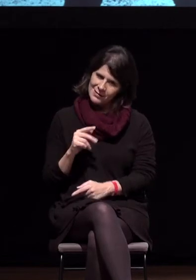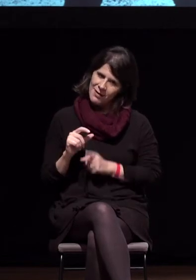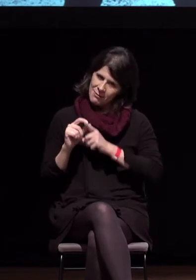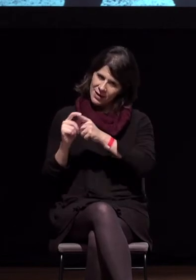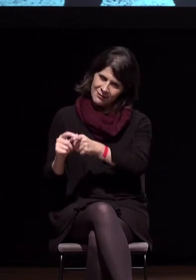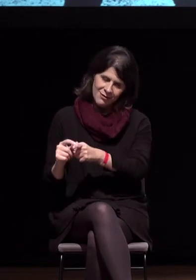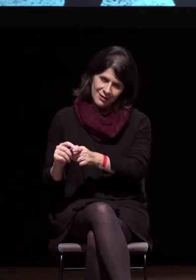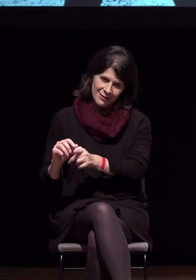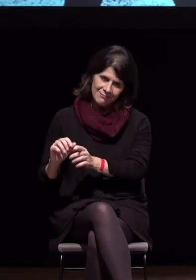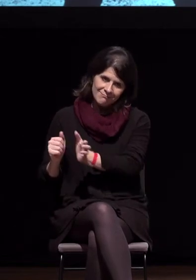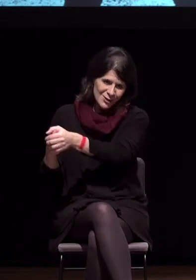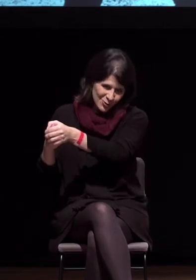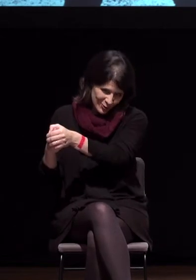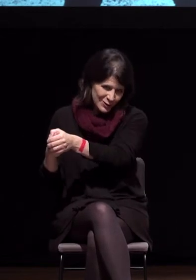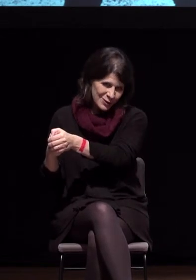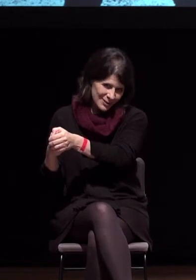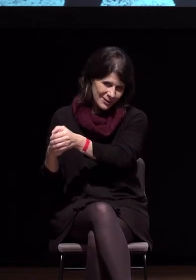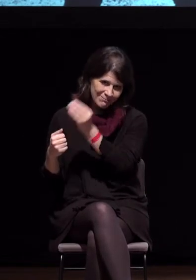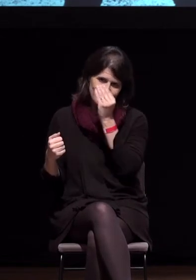esquecida.